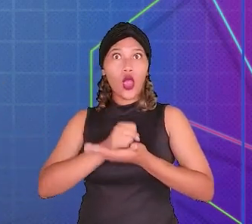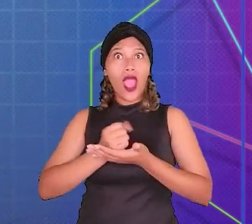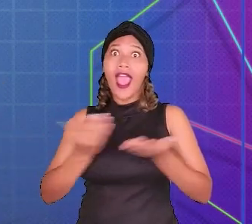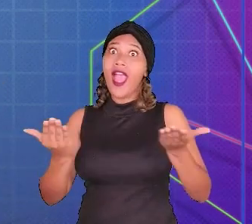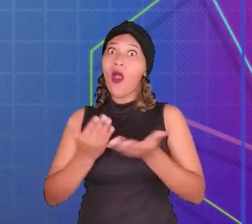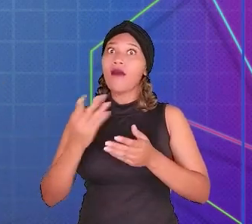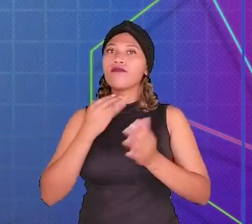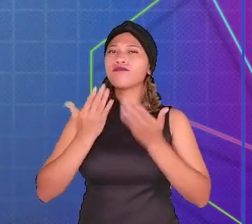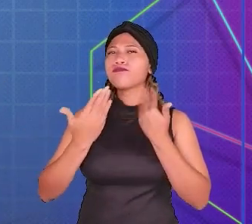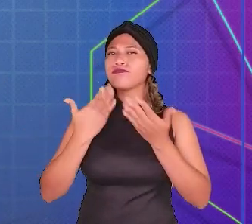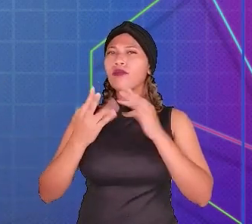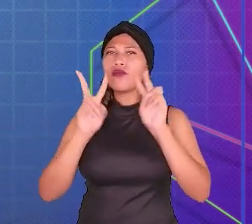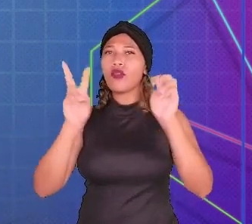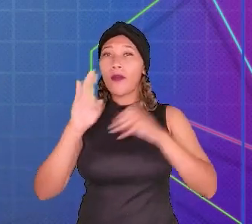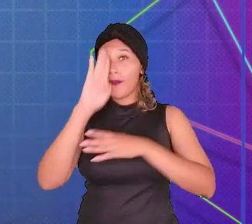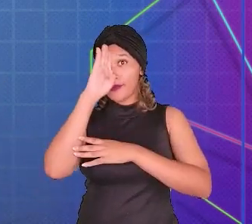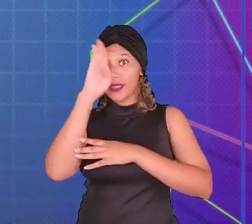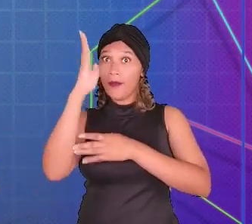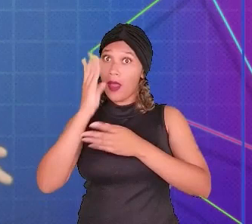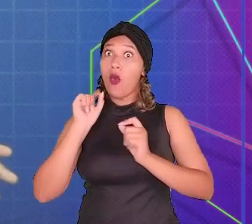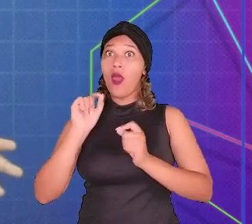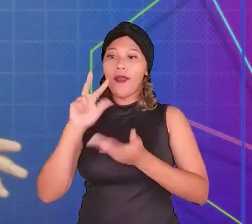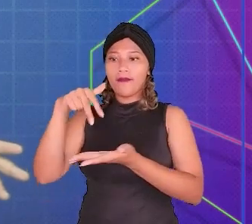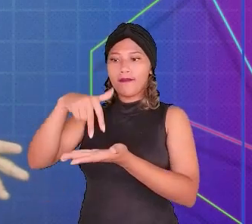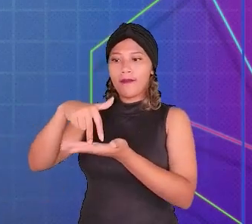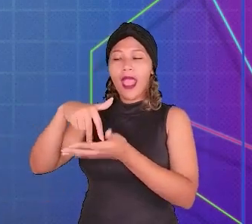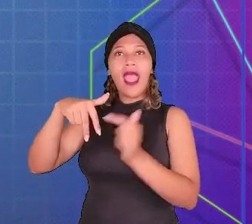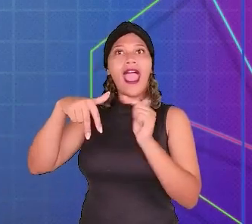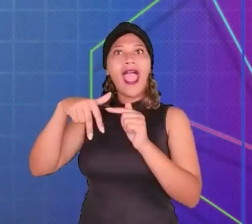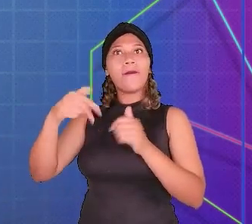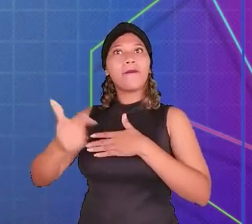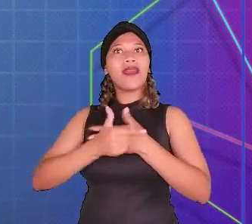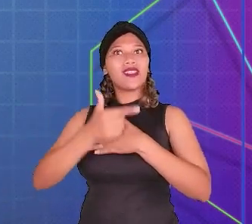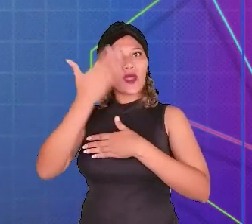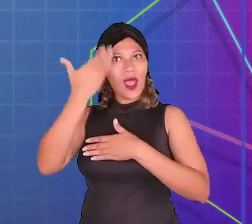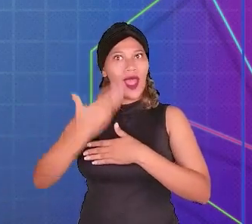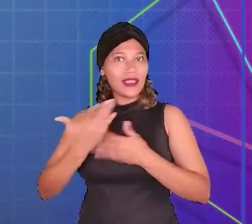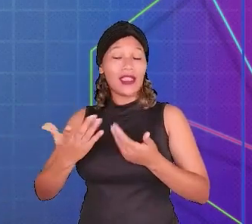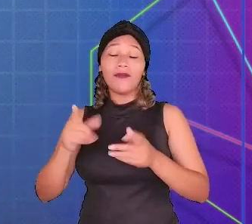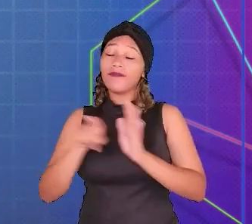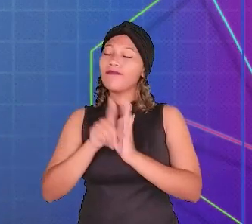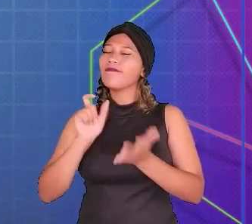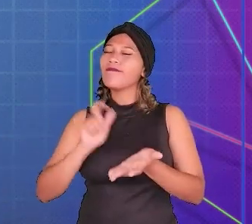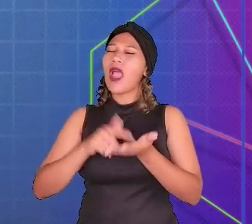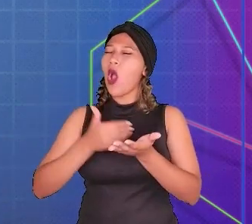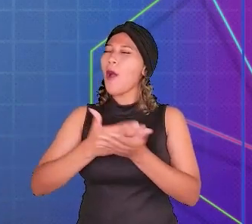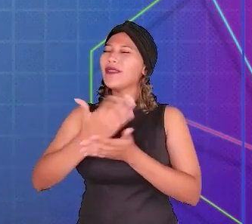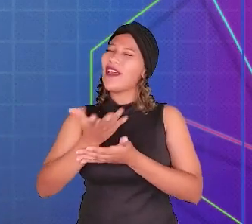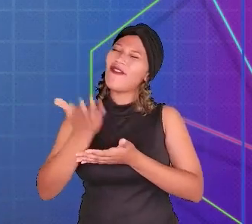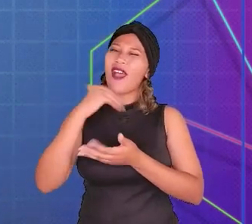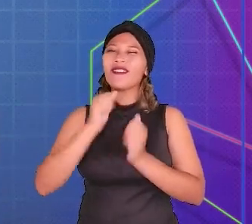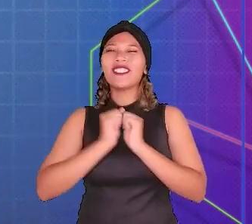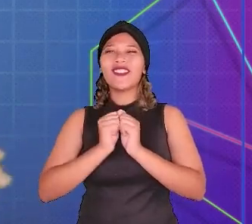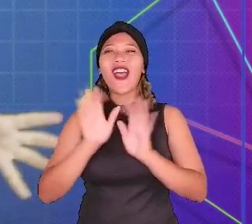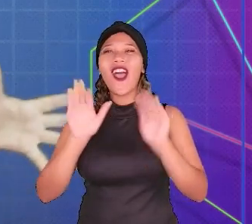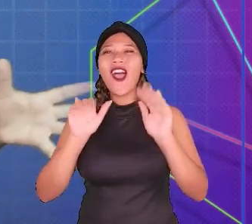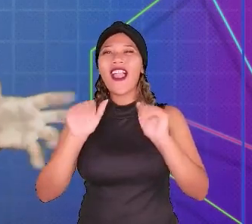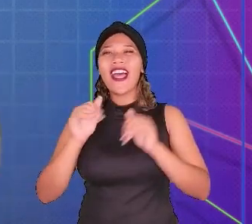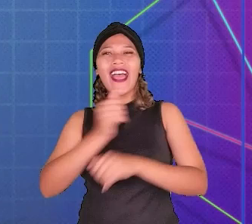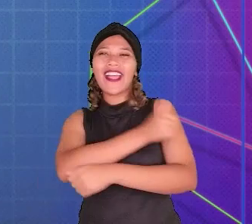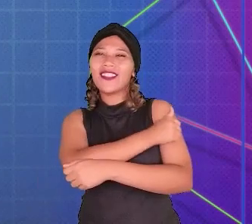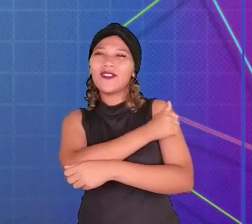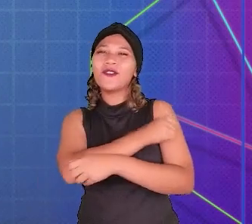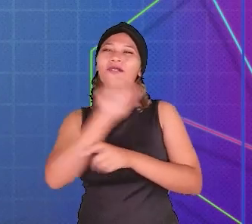falarmos sobre uma das peças principais dos jogos: os personagens. Então, aperta o Start e vem comigo.